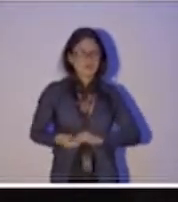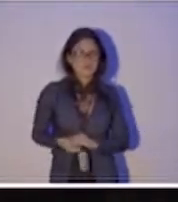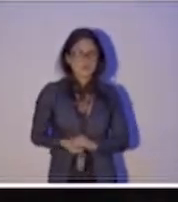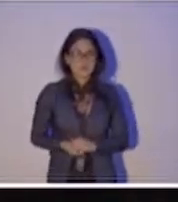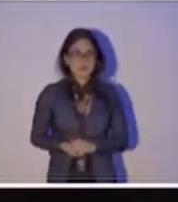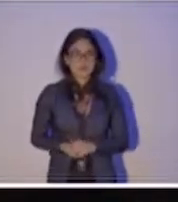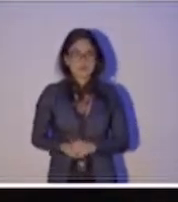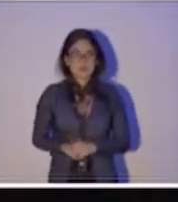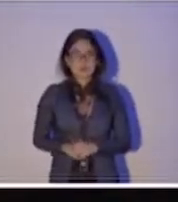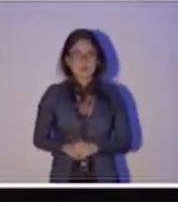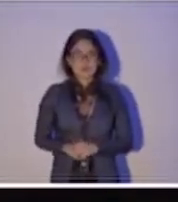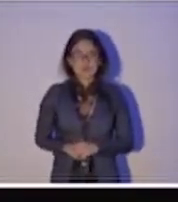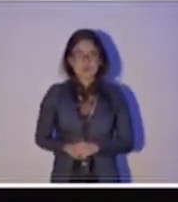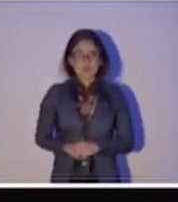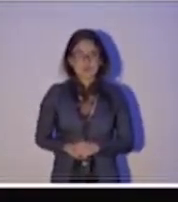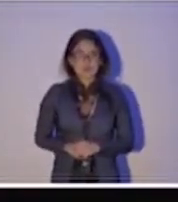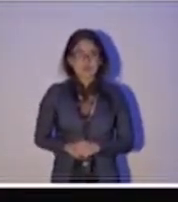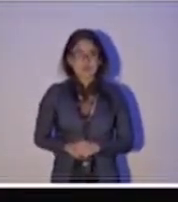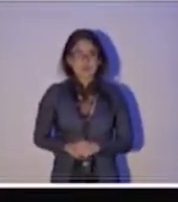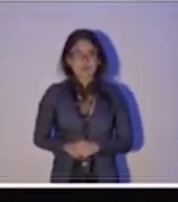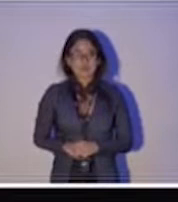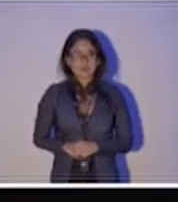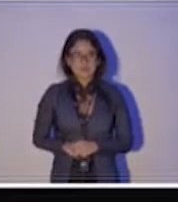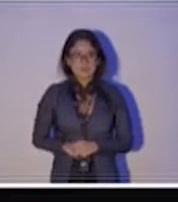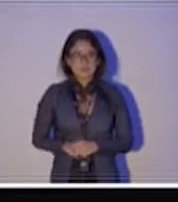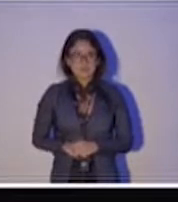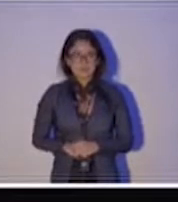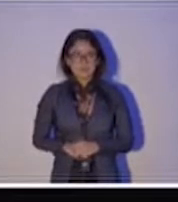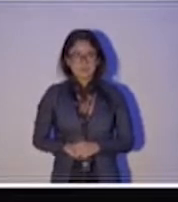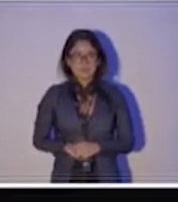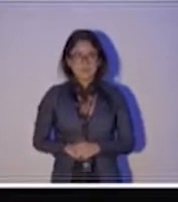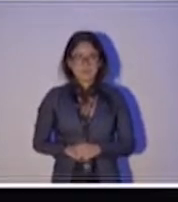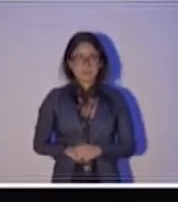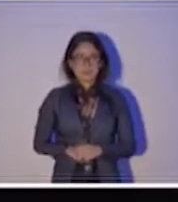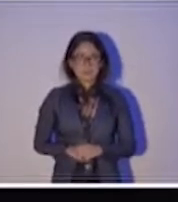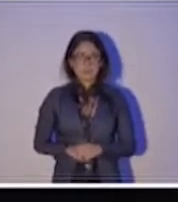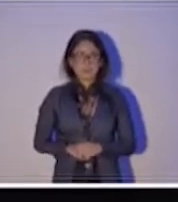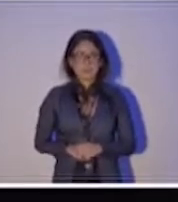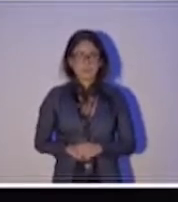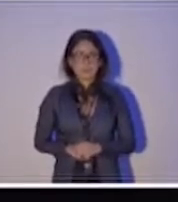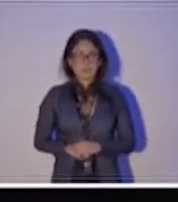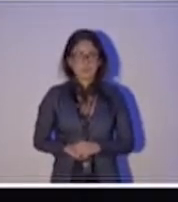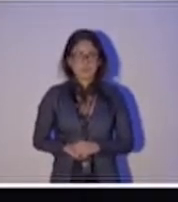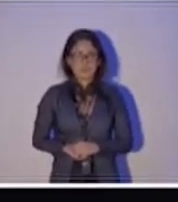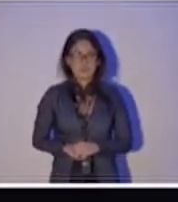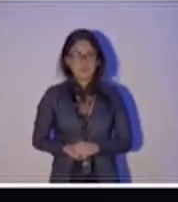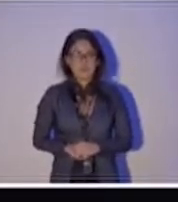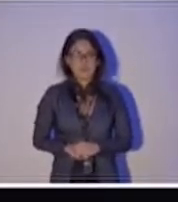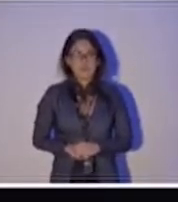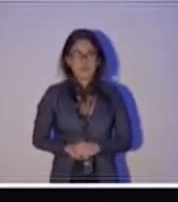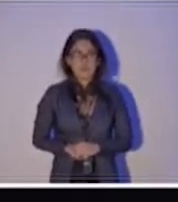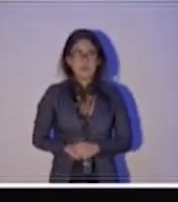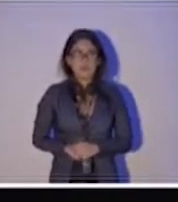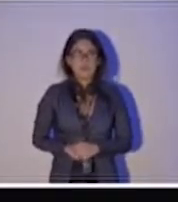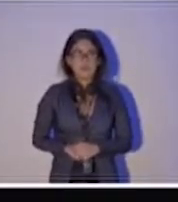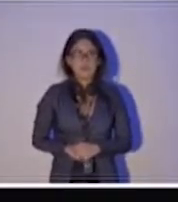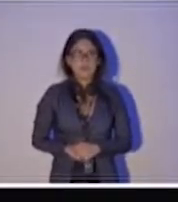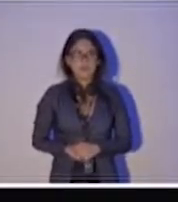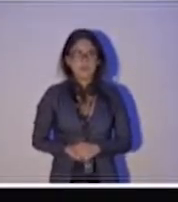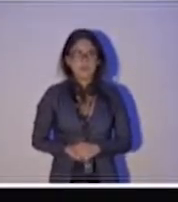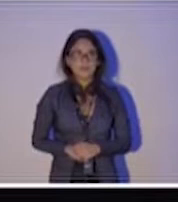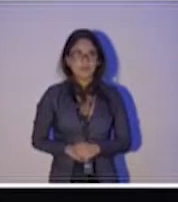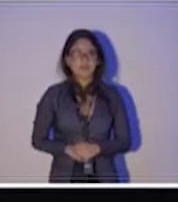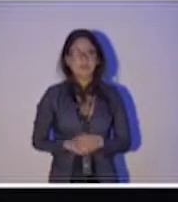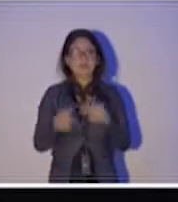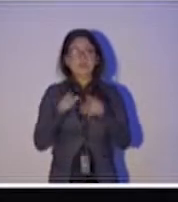Olha o Rodolfo aí. Certinho, Rodolfo? Pode ser lá? Beleza, bem-vindo, querido. E